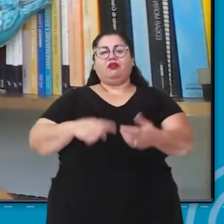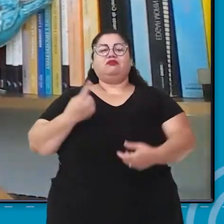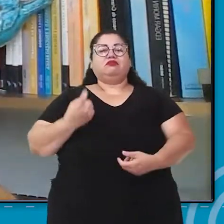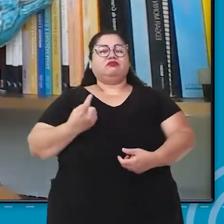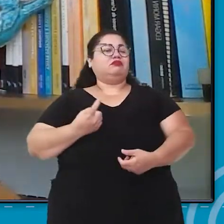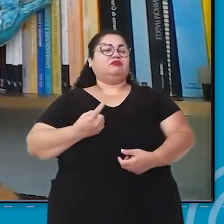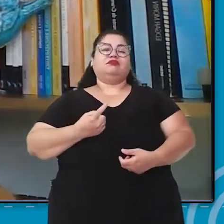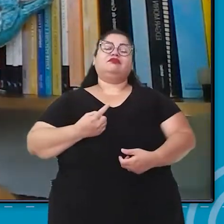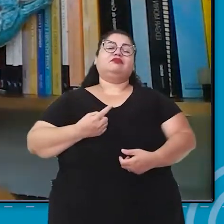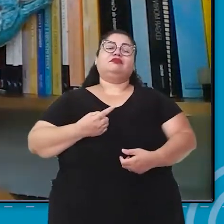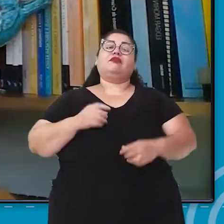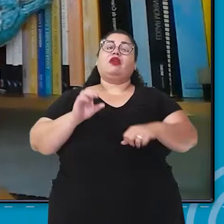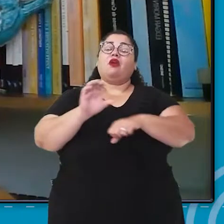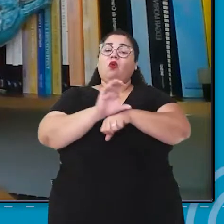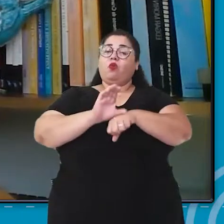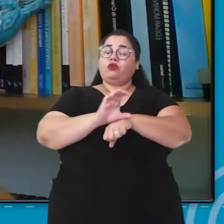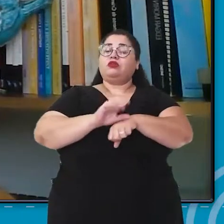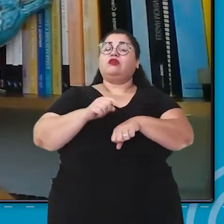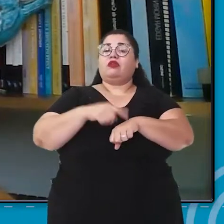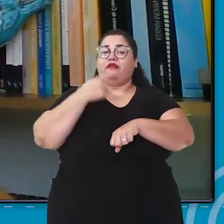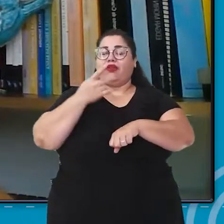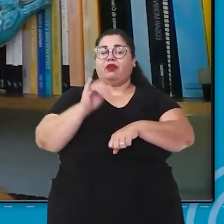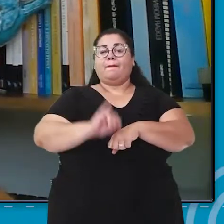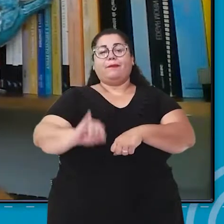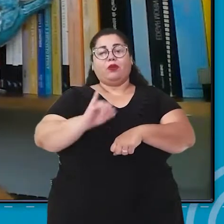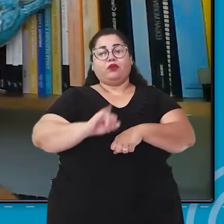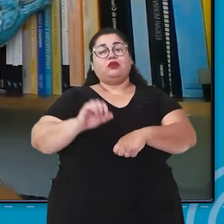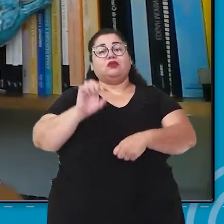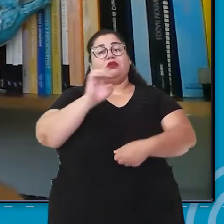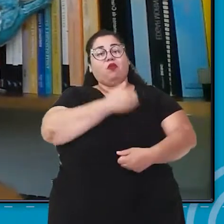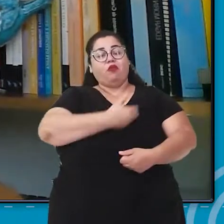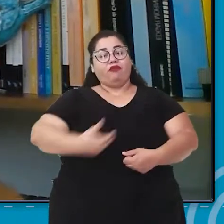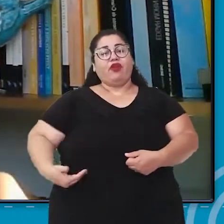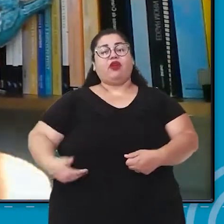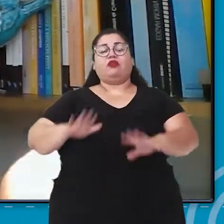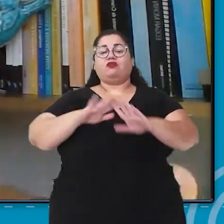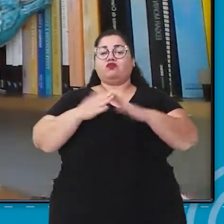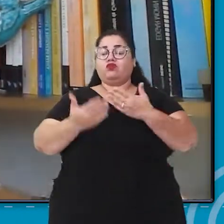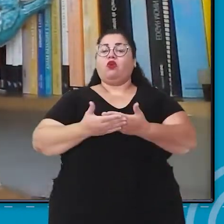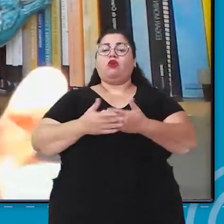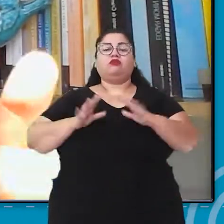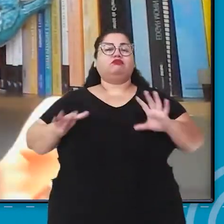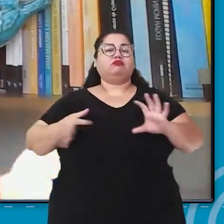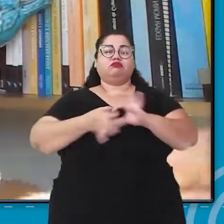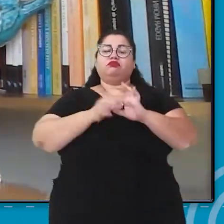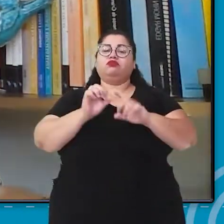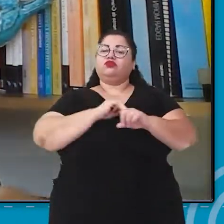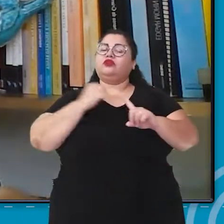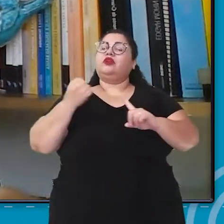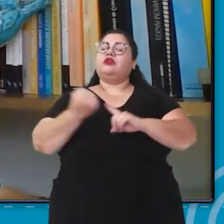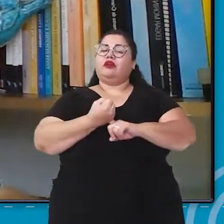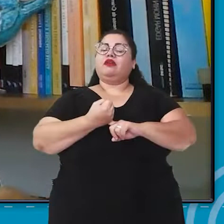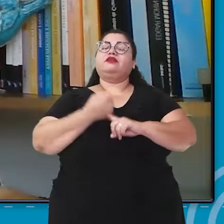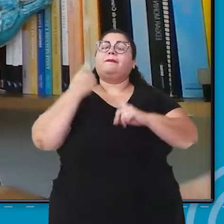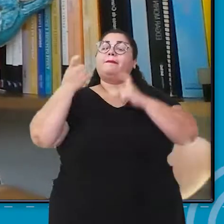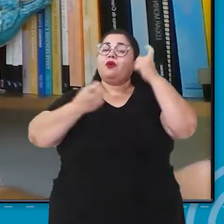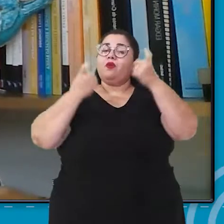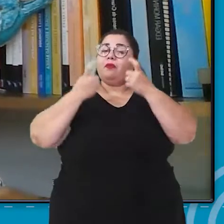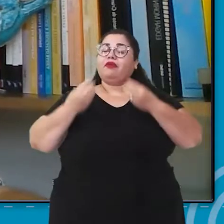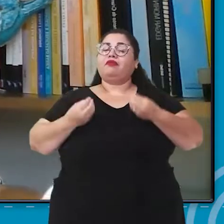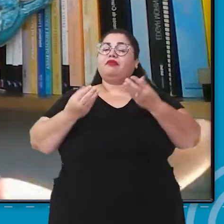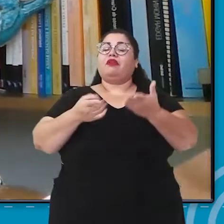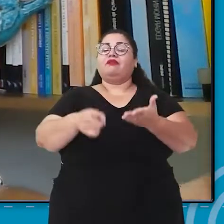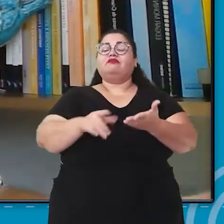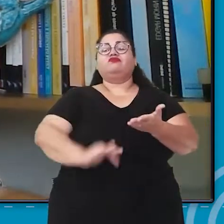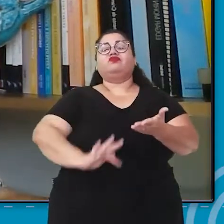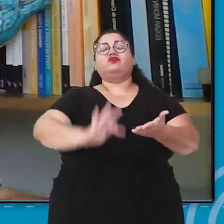leitores. Já diz a nossa Constituição da importância do Estado, da escola, mas de toda a sociedade se